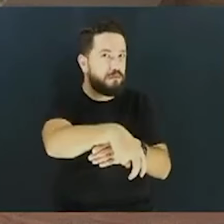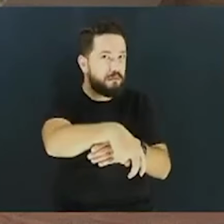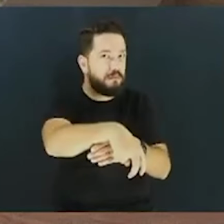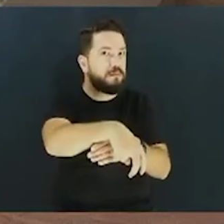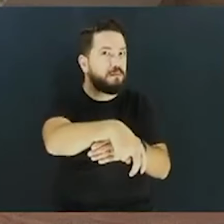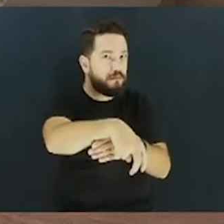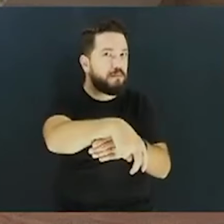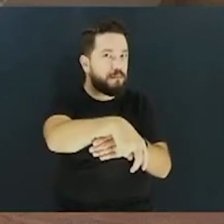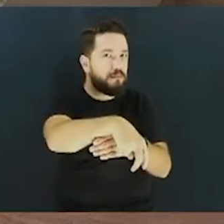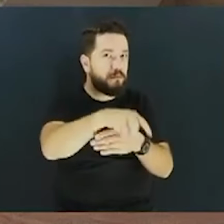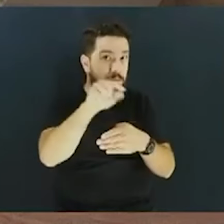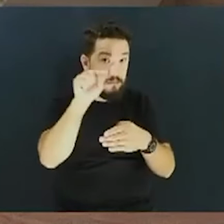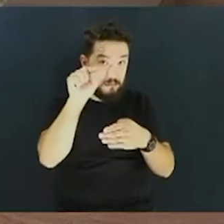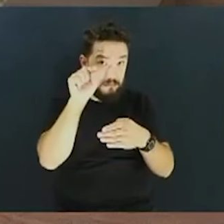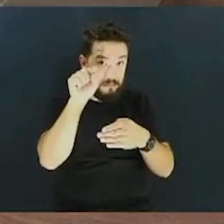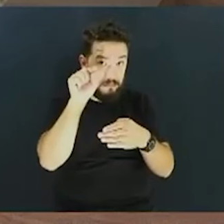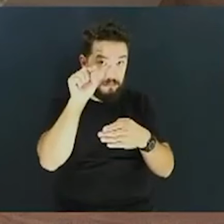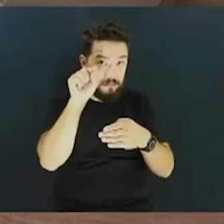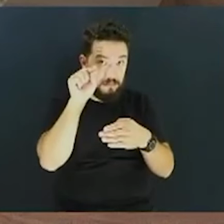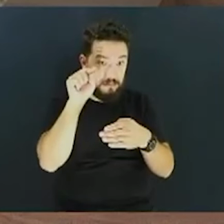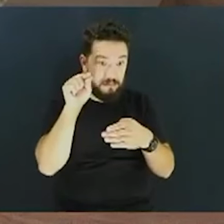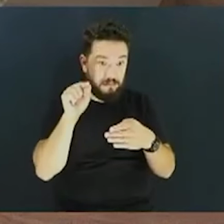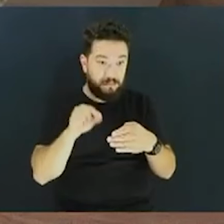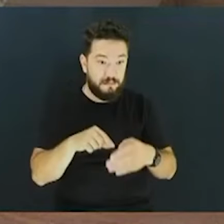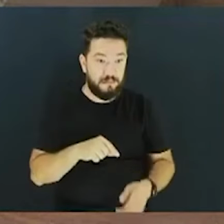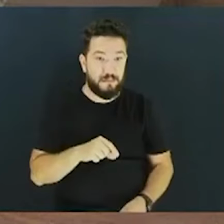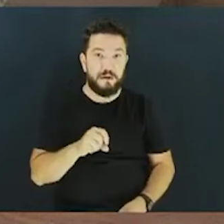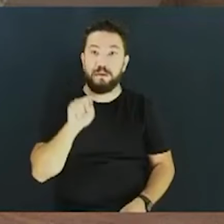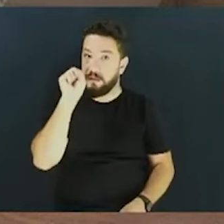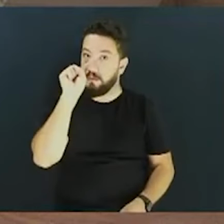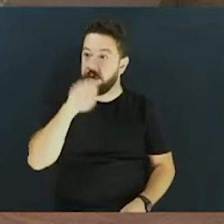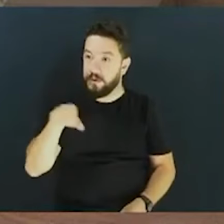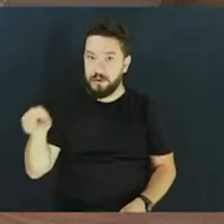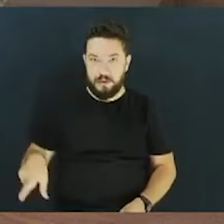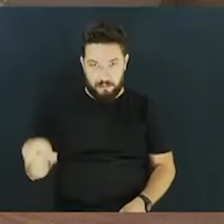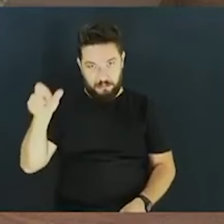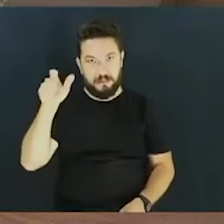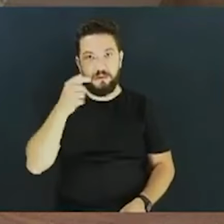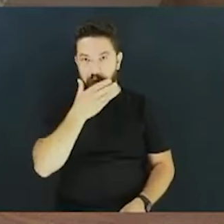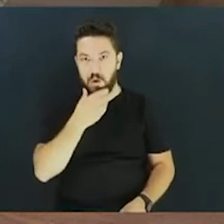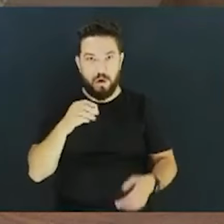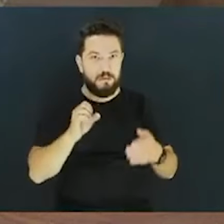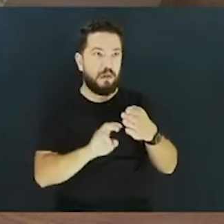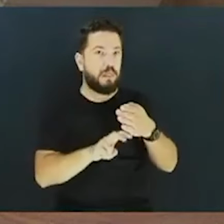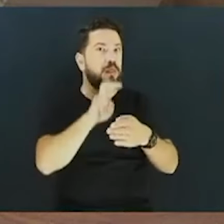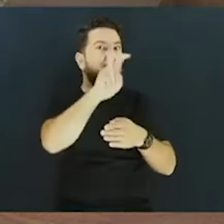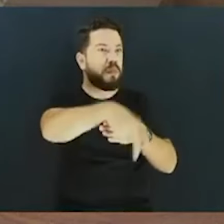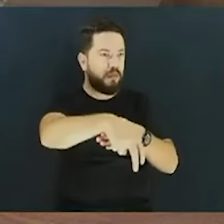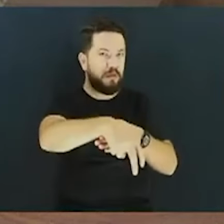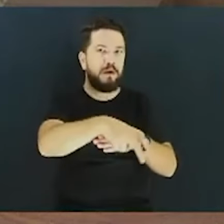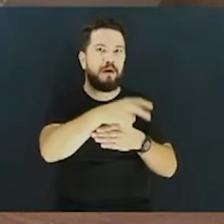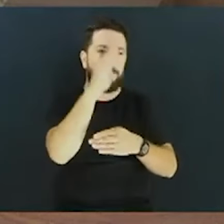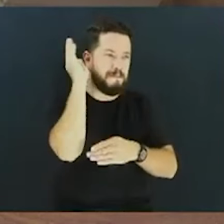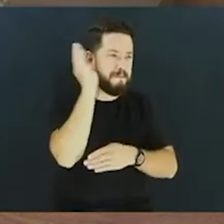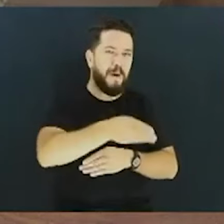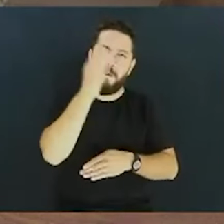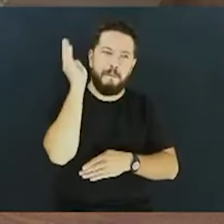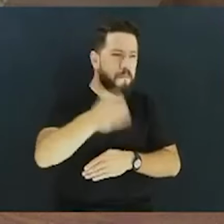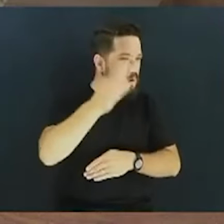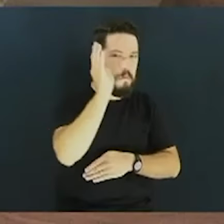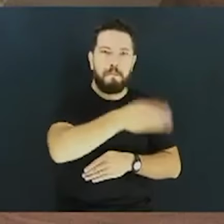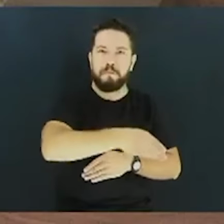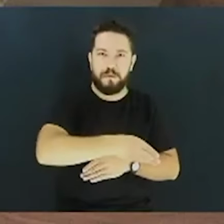tirou a vida de crianças? Foi invadido aquele espaço. Então, eu acredito que...